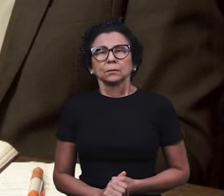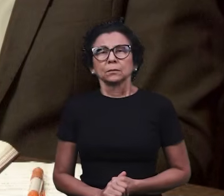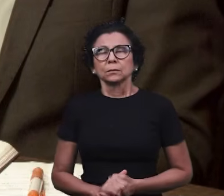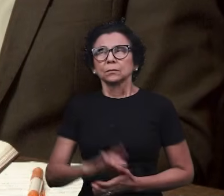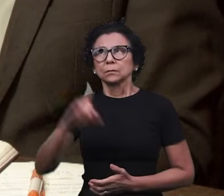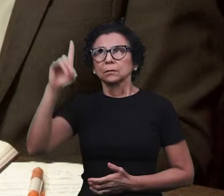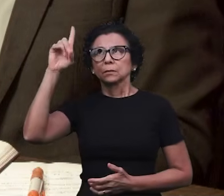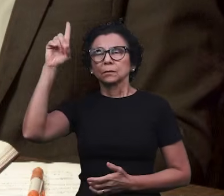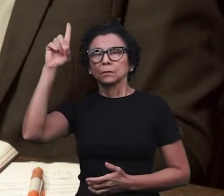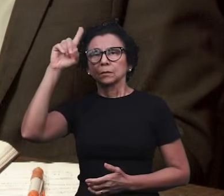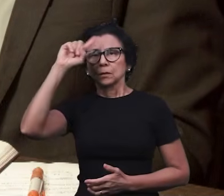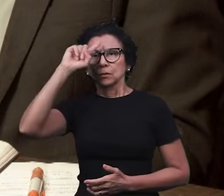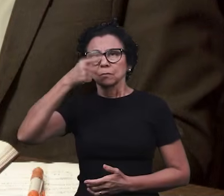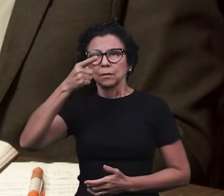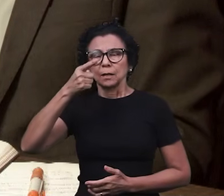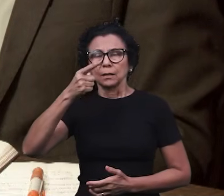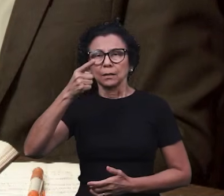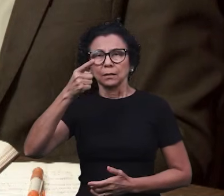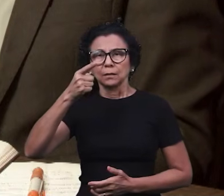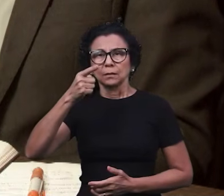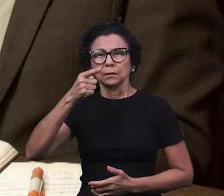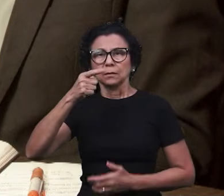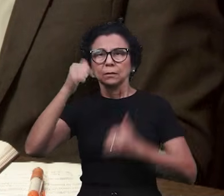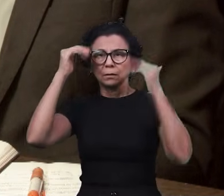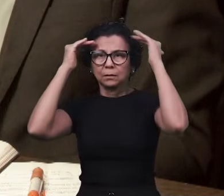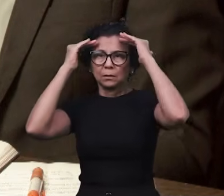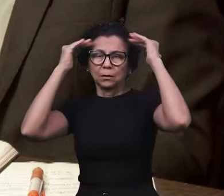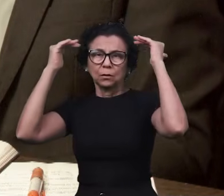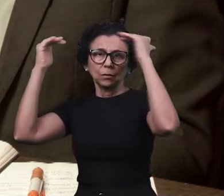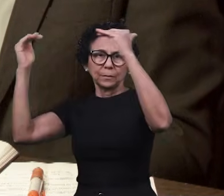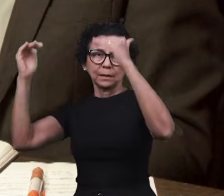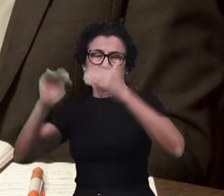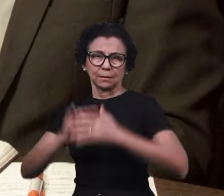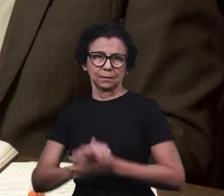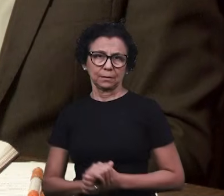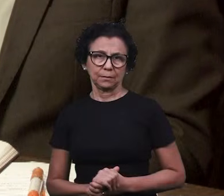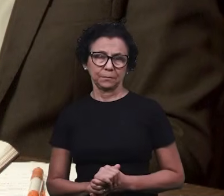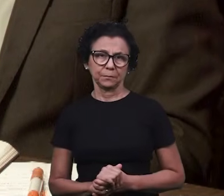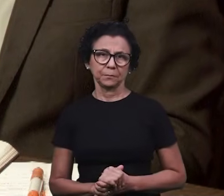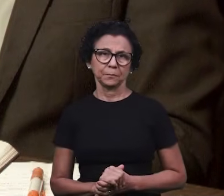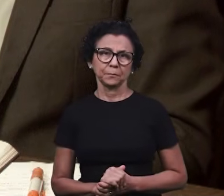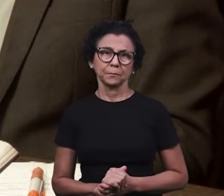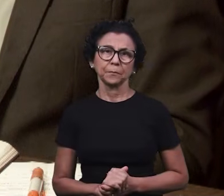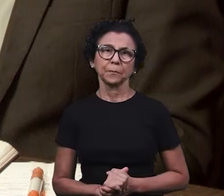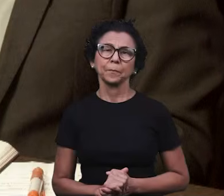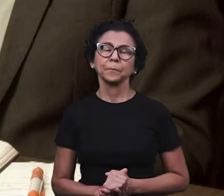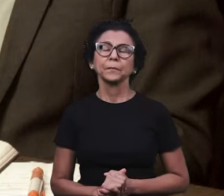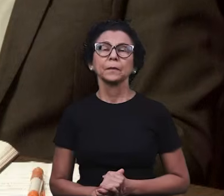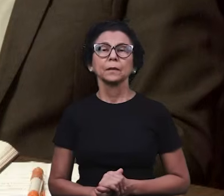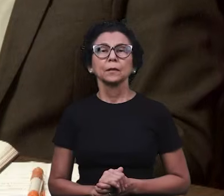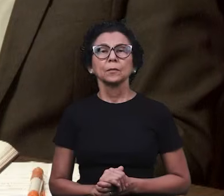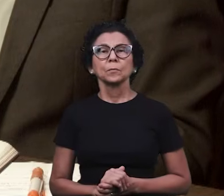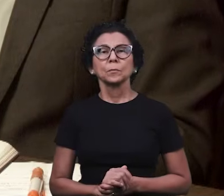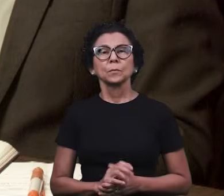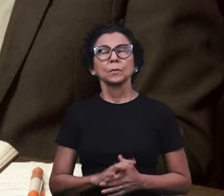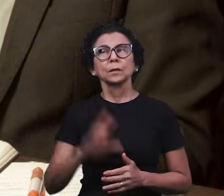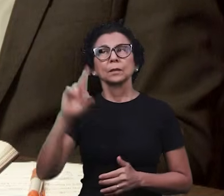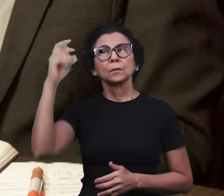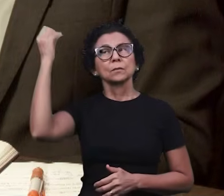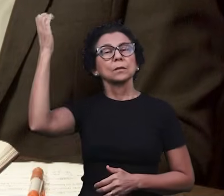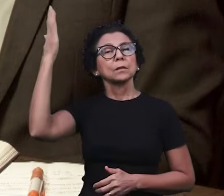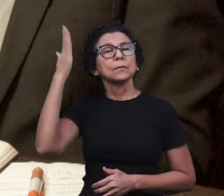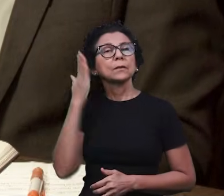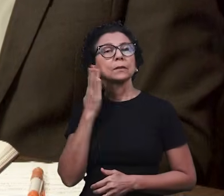obedece. E isso daqui é a lavagem. É Deus se revelando pela sua palavra, lavando o